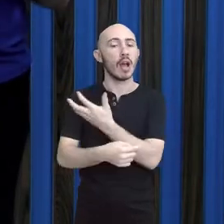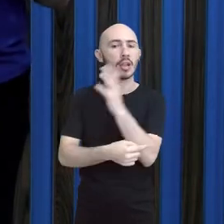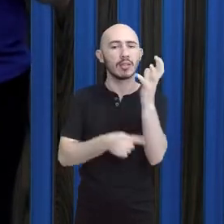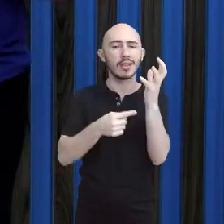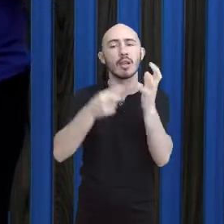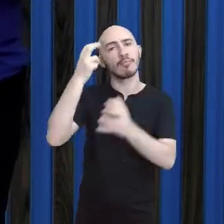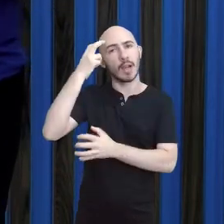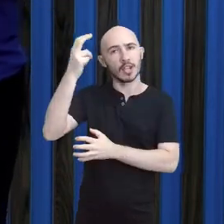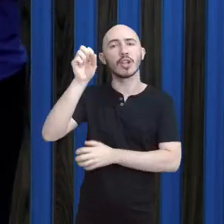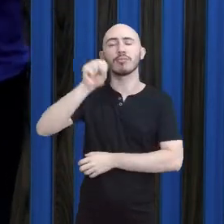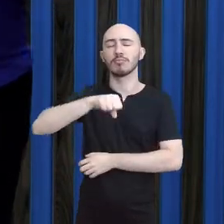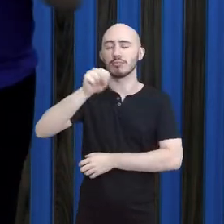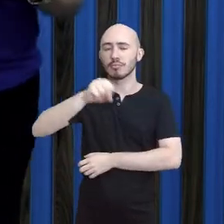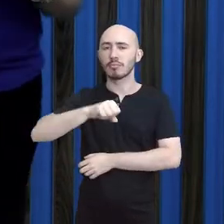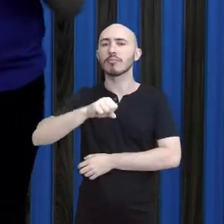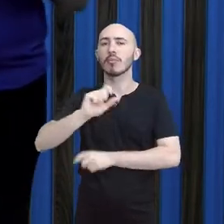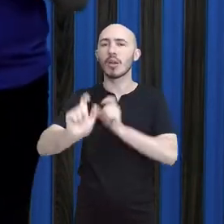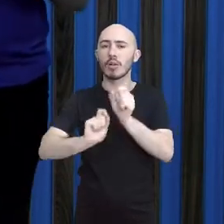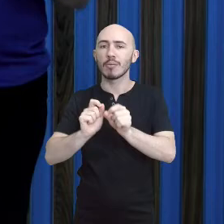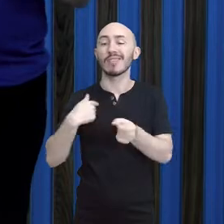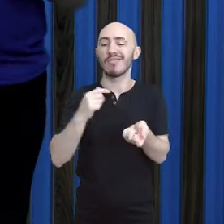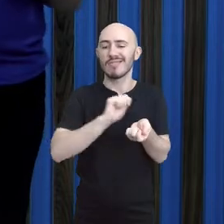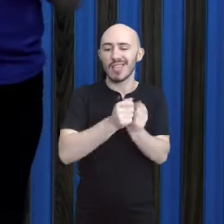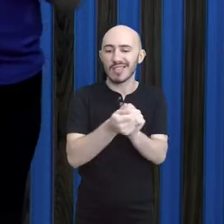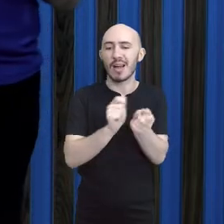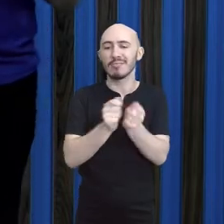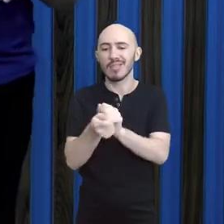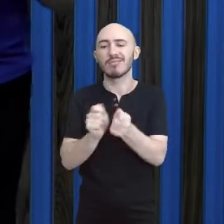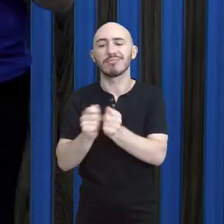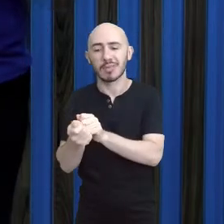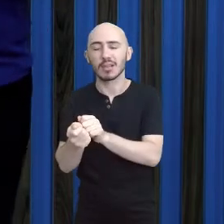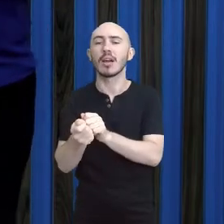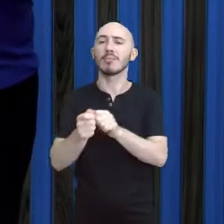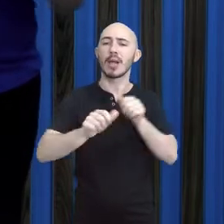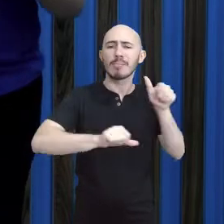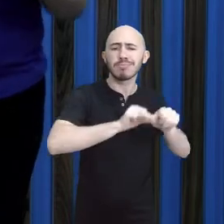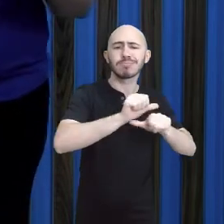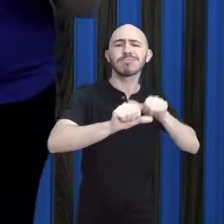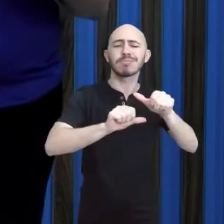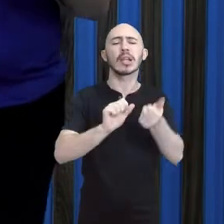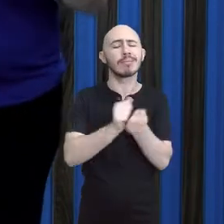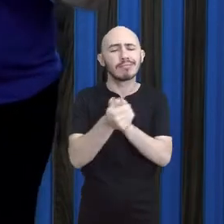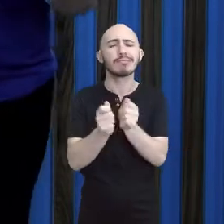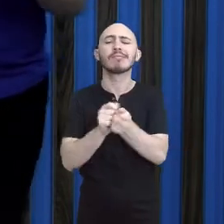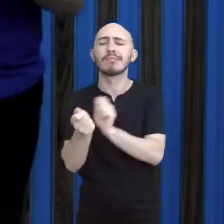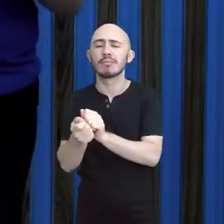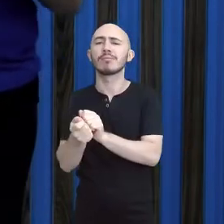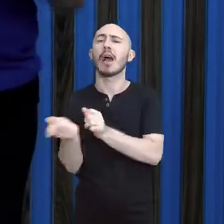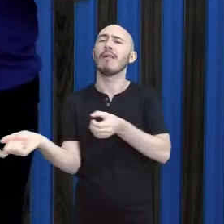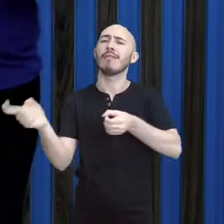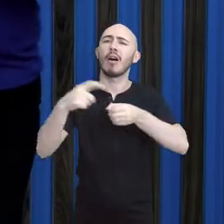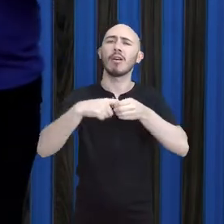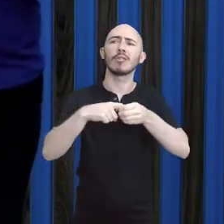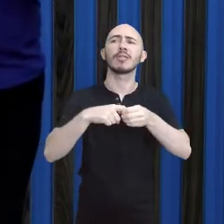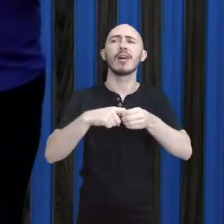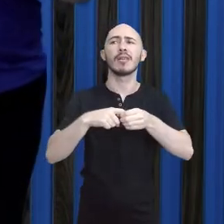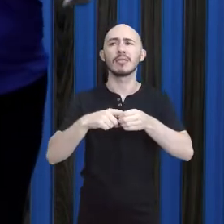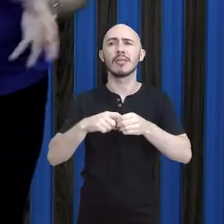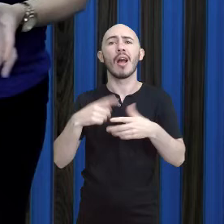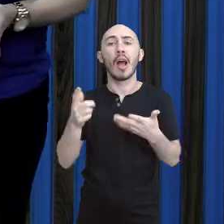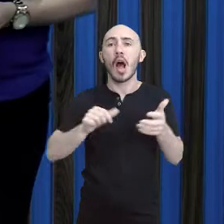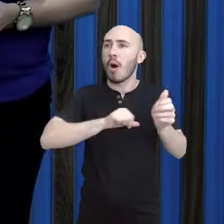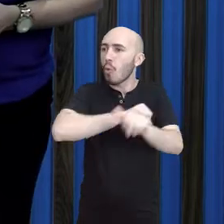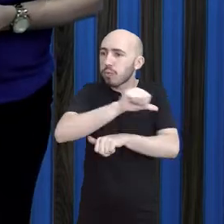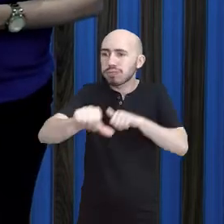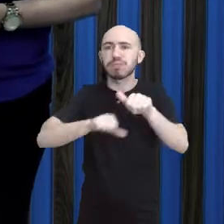sabe, ela tem essa resiliência, essa capacidade de voltar aí, né, depois de uma